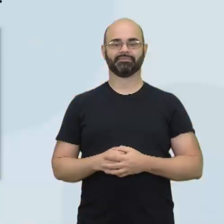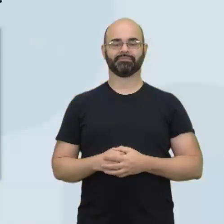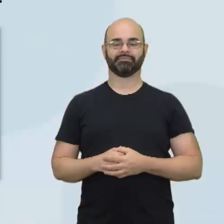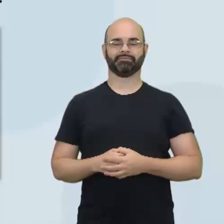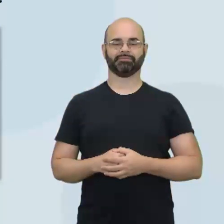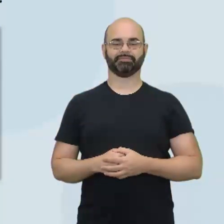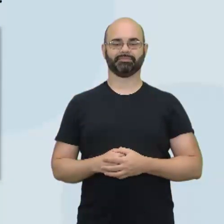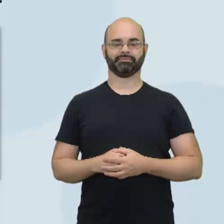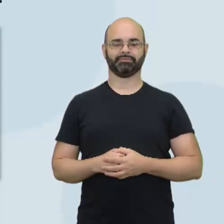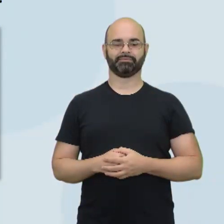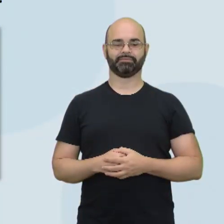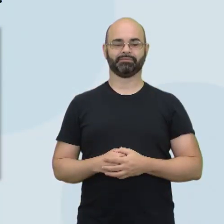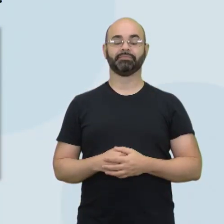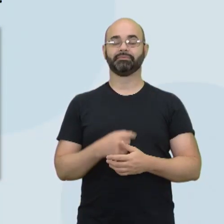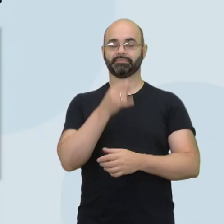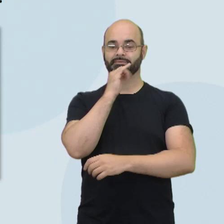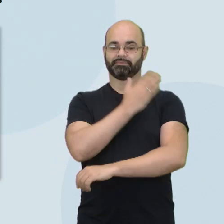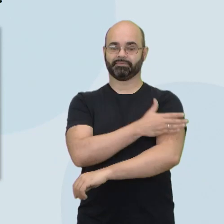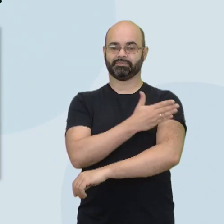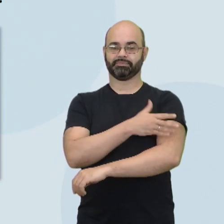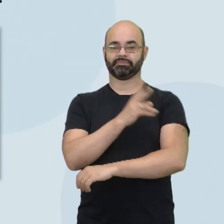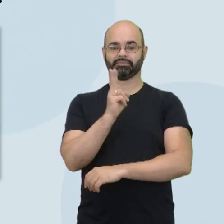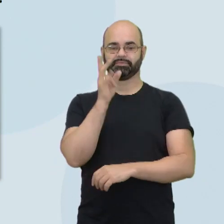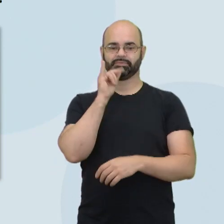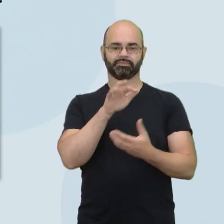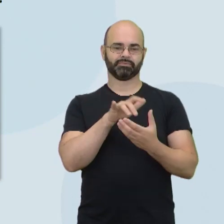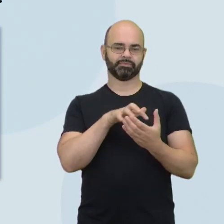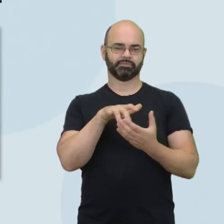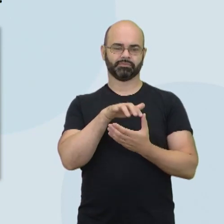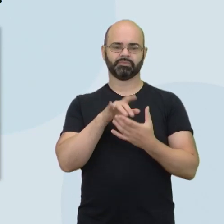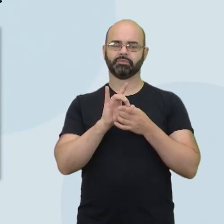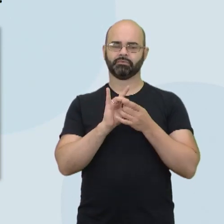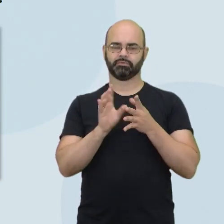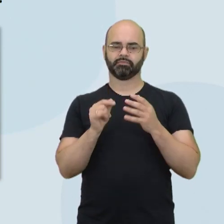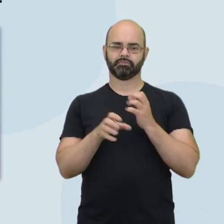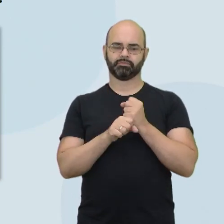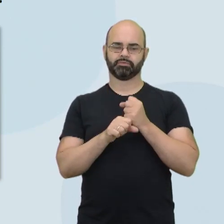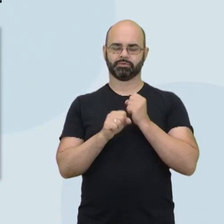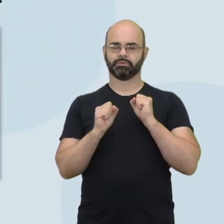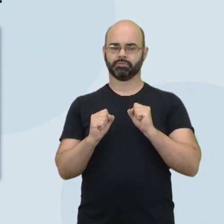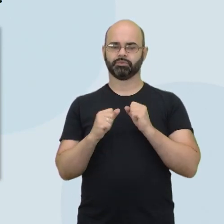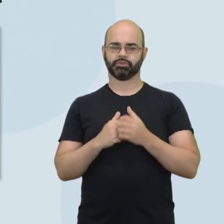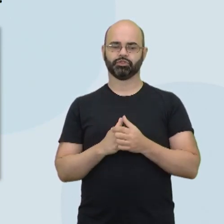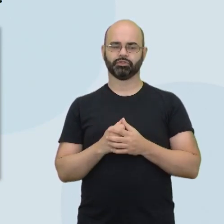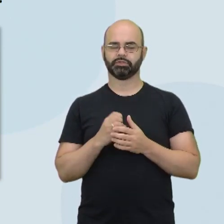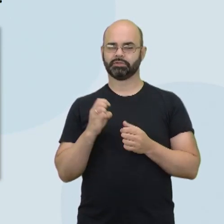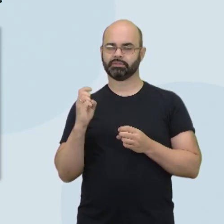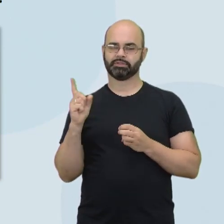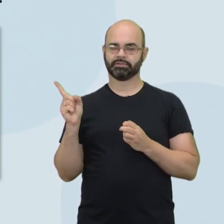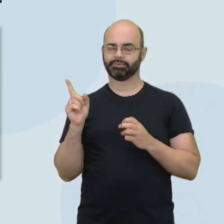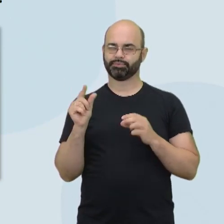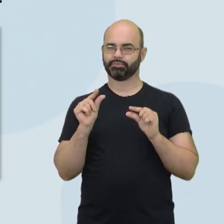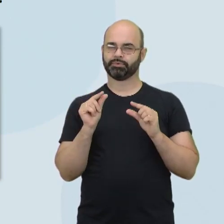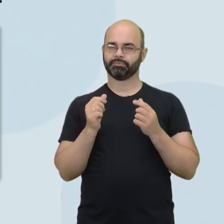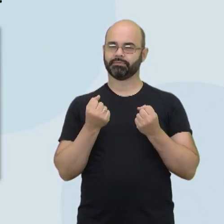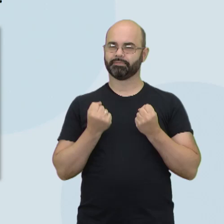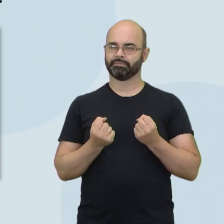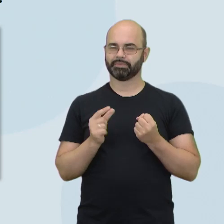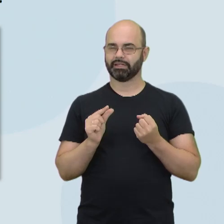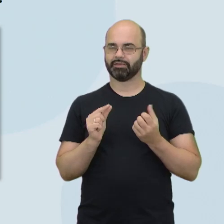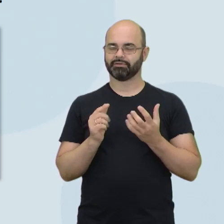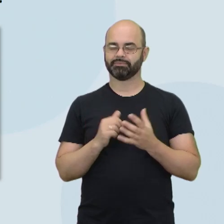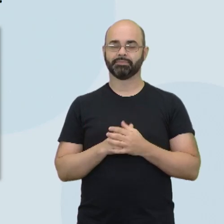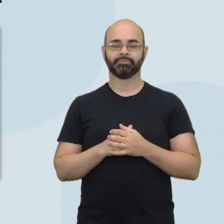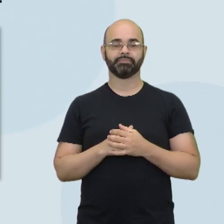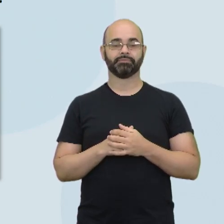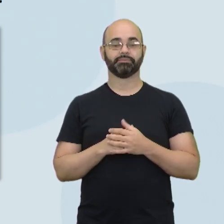ó. A atividade 2. Peguei uma calculadora, tá, gente? Pra gente fazer esses cálculos aqui, que eles são um pouquinho mais enjoadinhos, chatinhos de